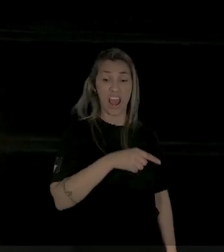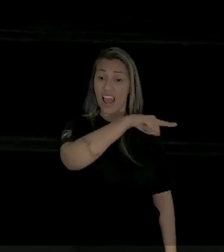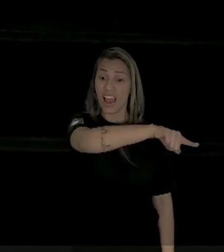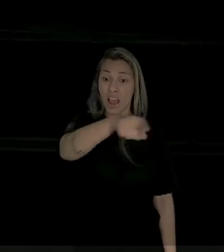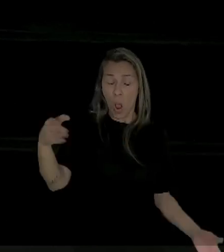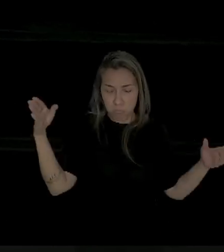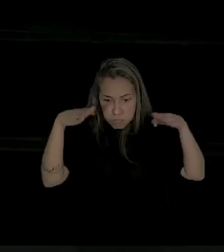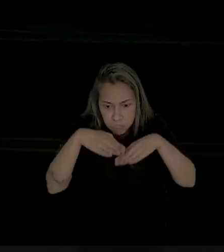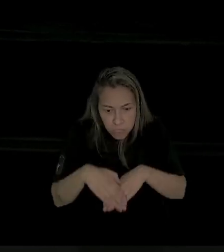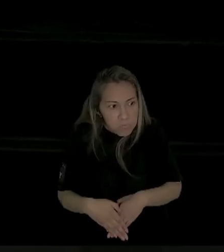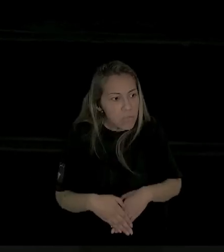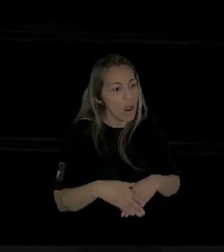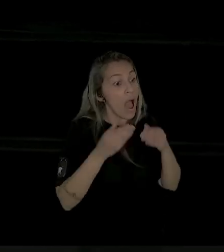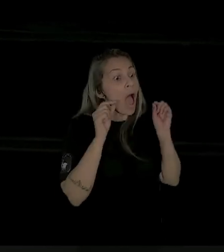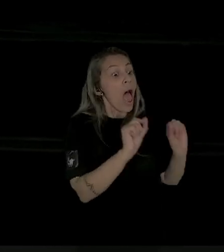nação inteira? Quem?